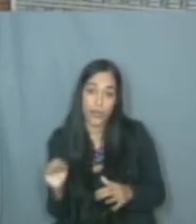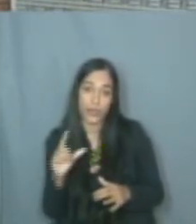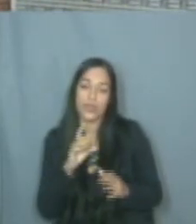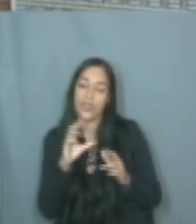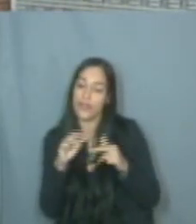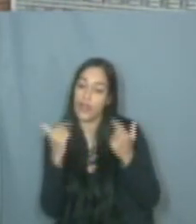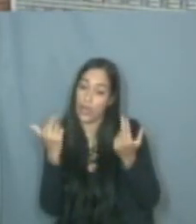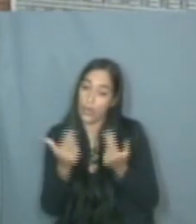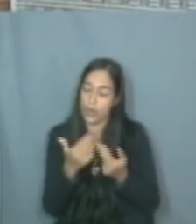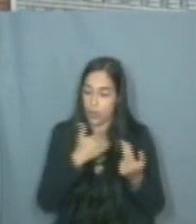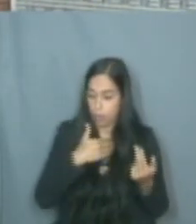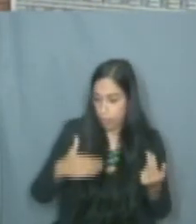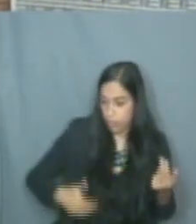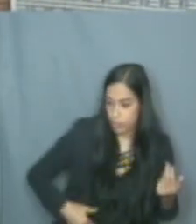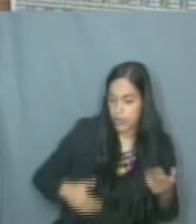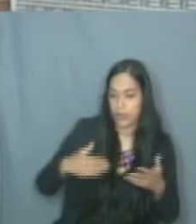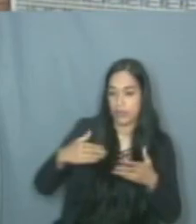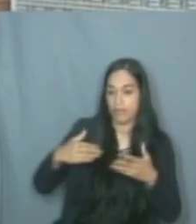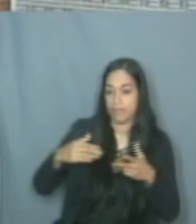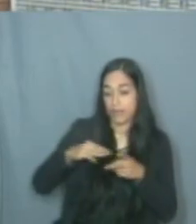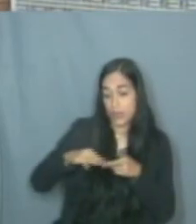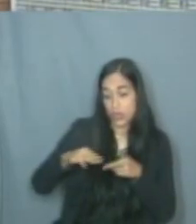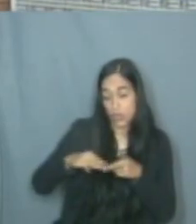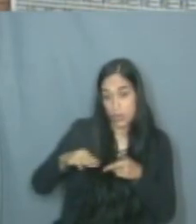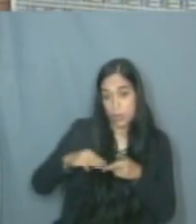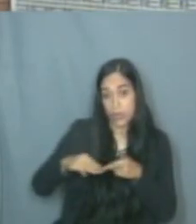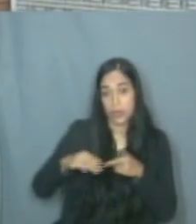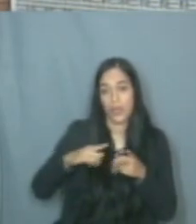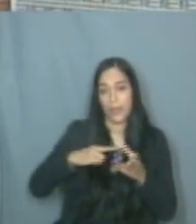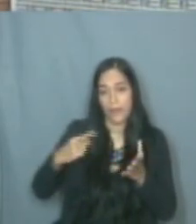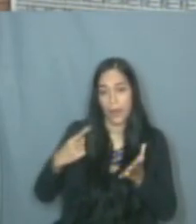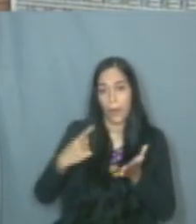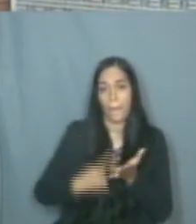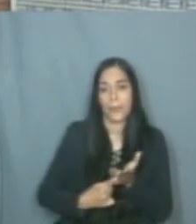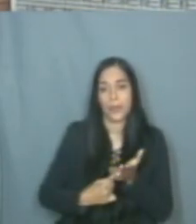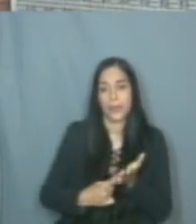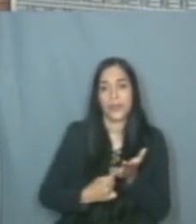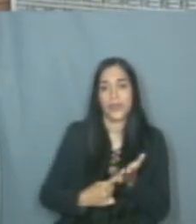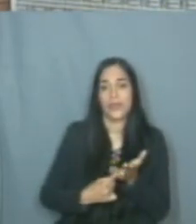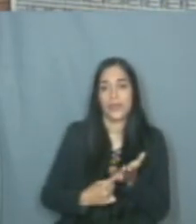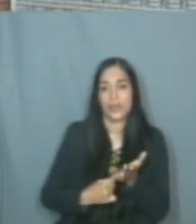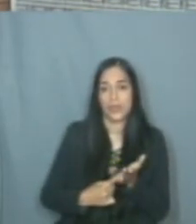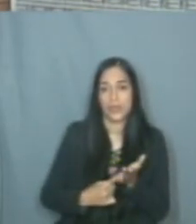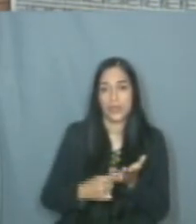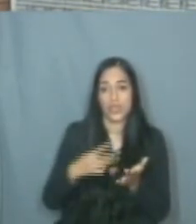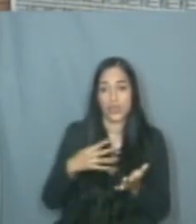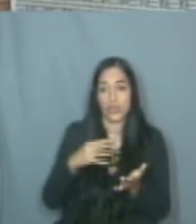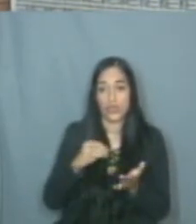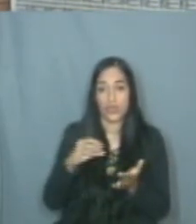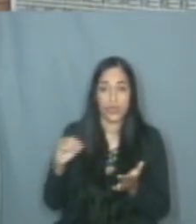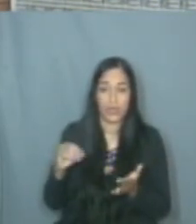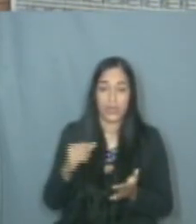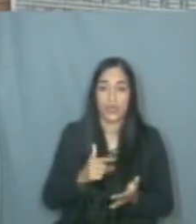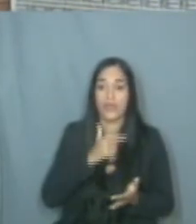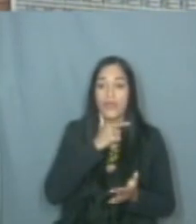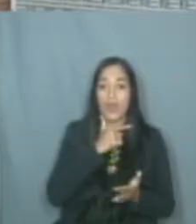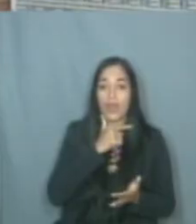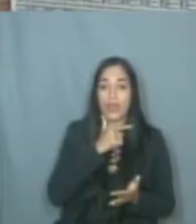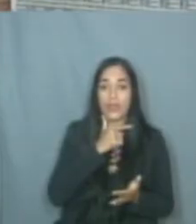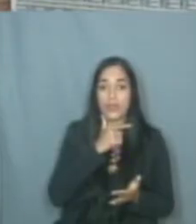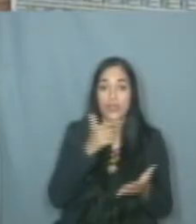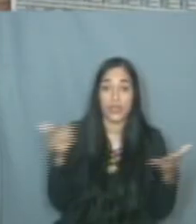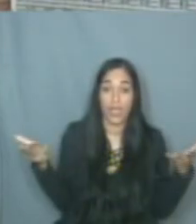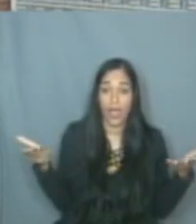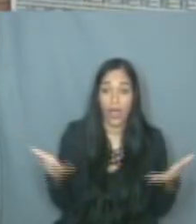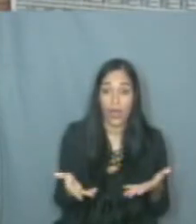audiência pública puxada pelo Ministério Público, que houve um compromisso formal de 400 vagas que seriam